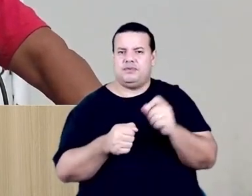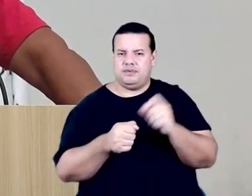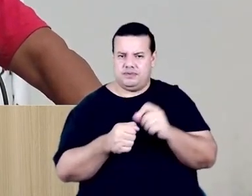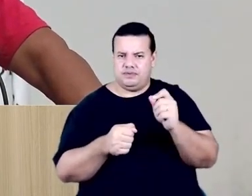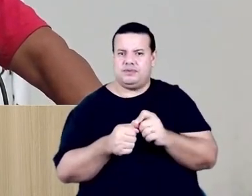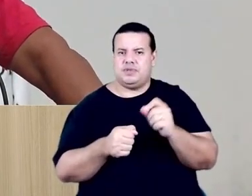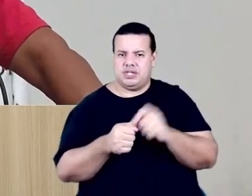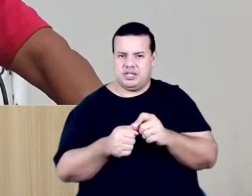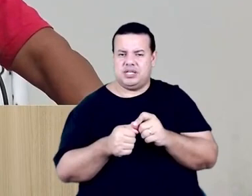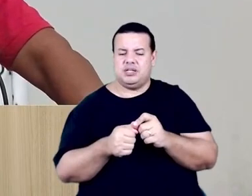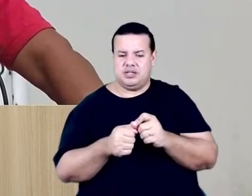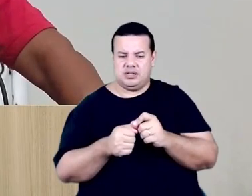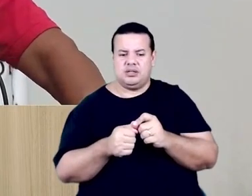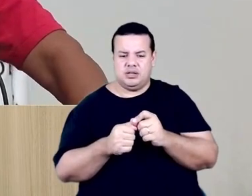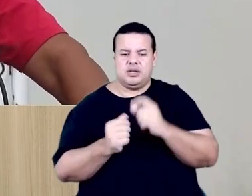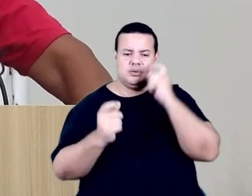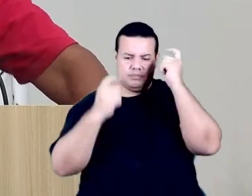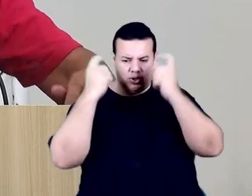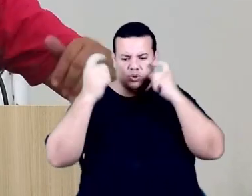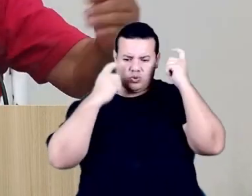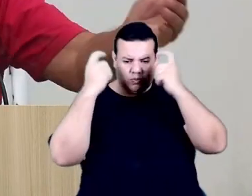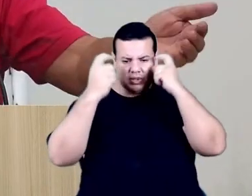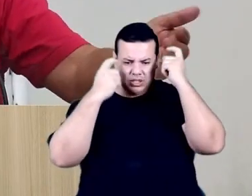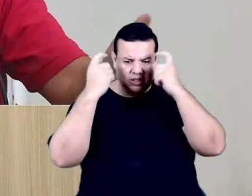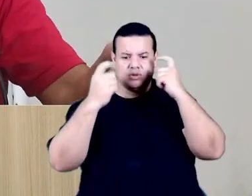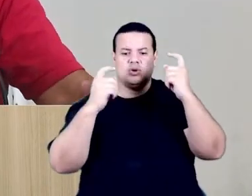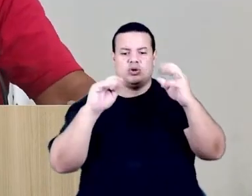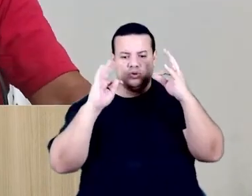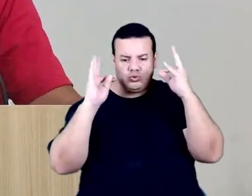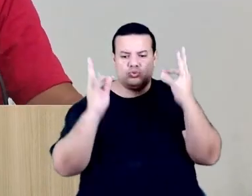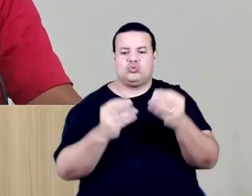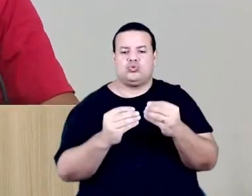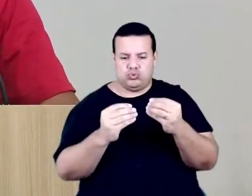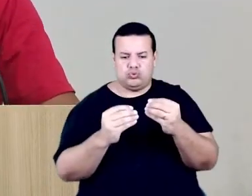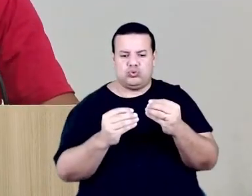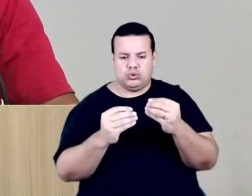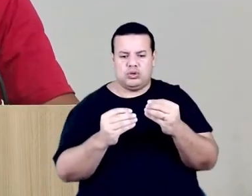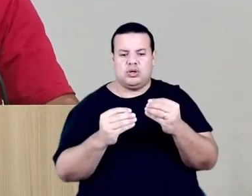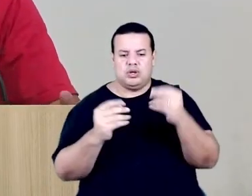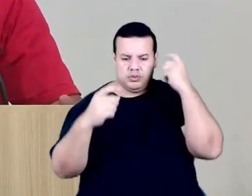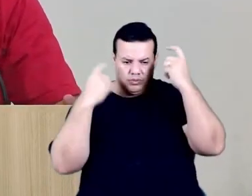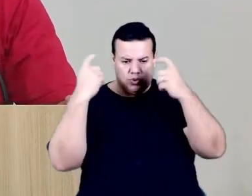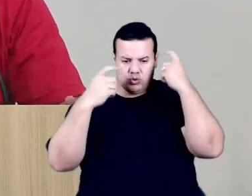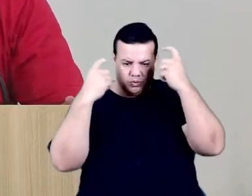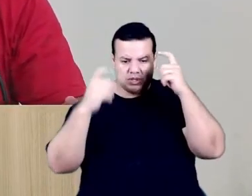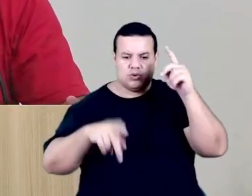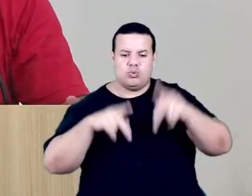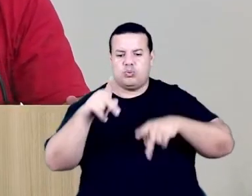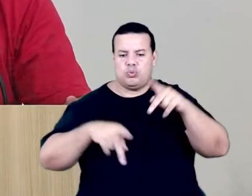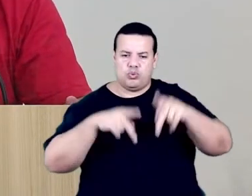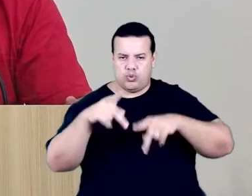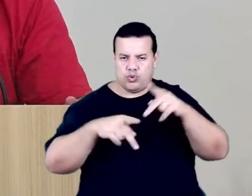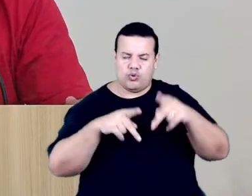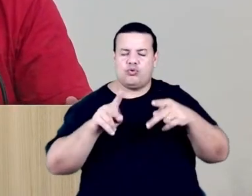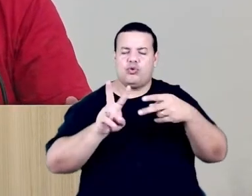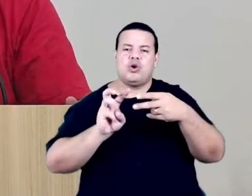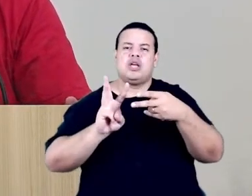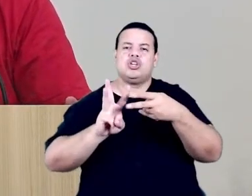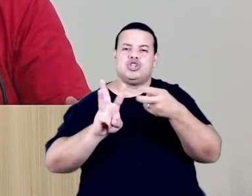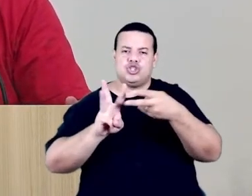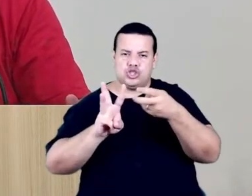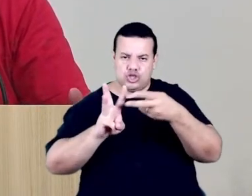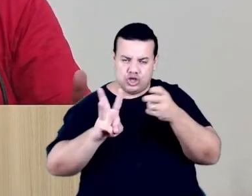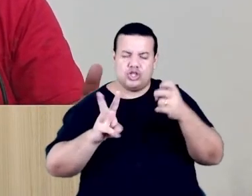dessas preocupação de ambos lados tanto preocupação do lado do dos povos indígenas também com a preocupação do lado